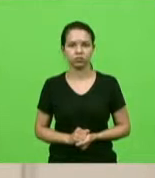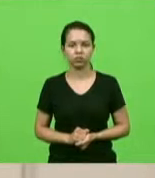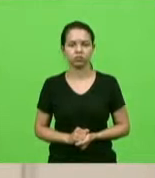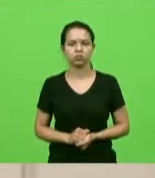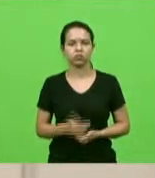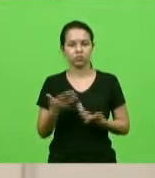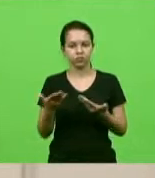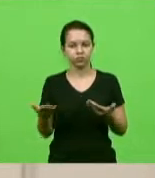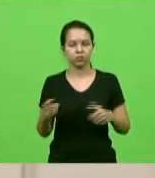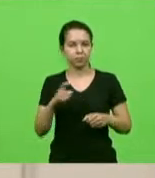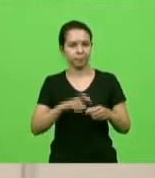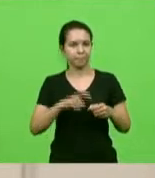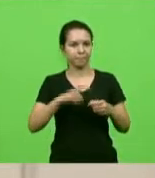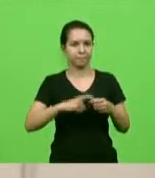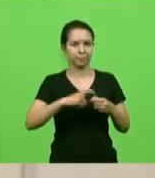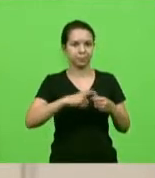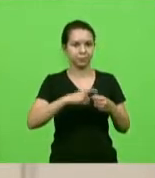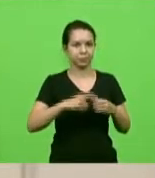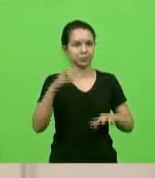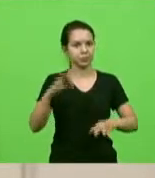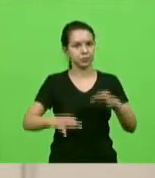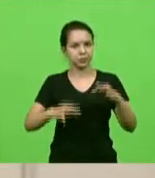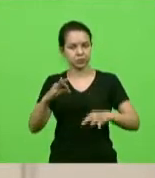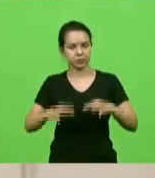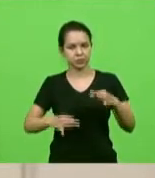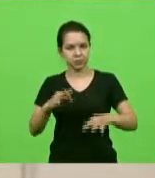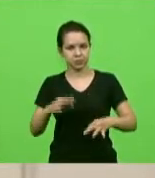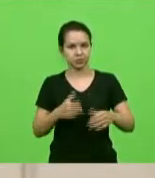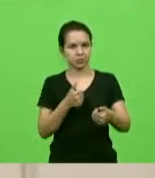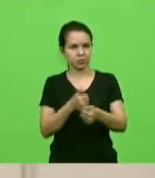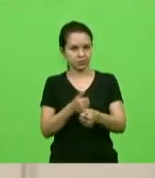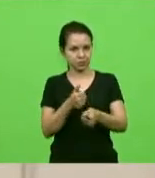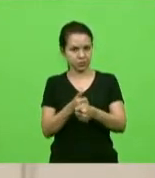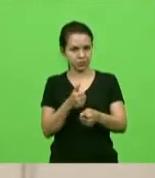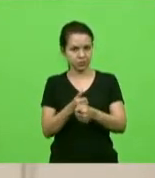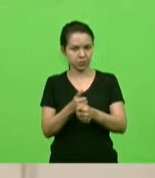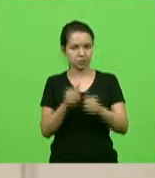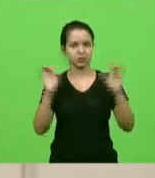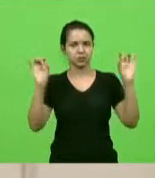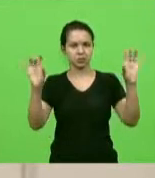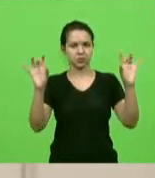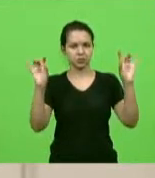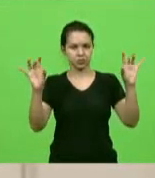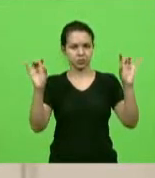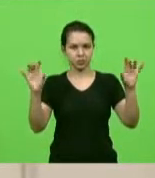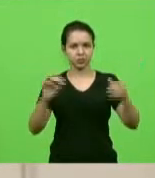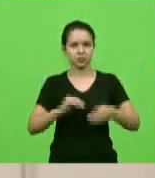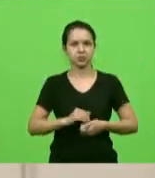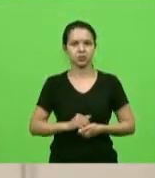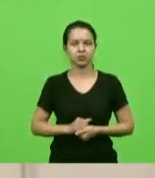Eminentes membros julgadores deste Tribunal Especial,